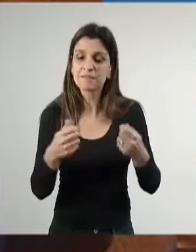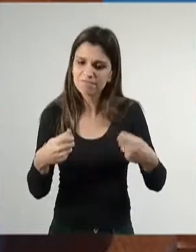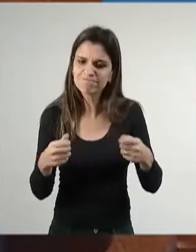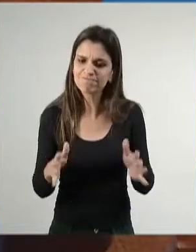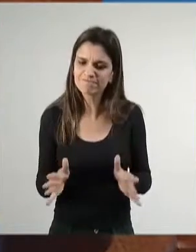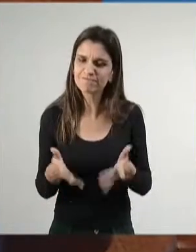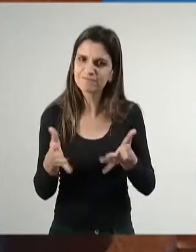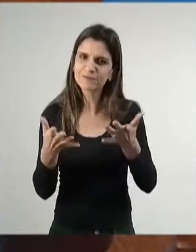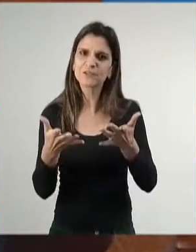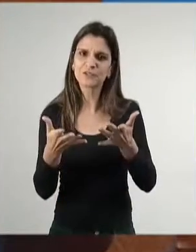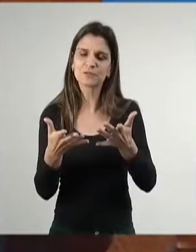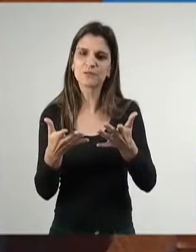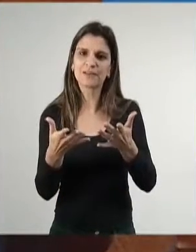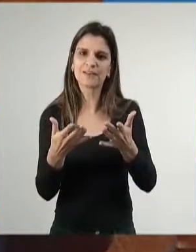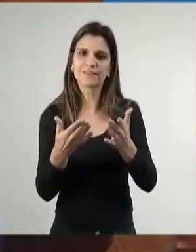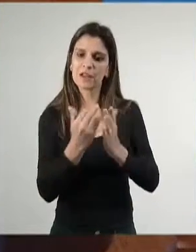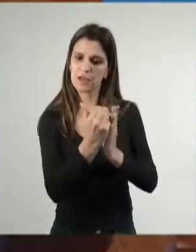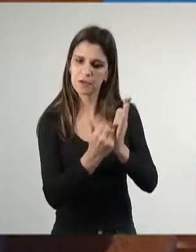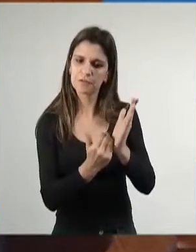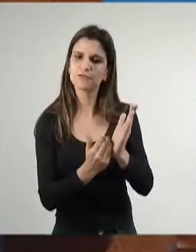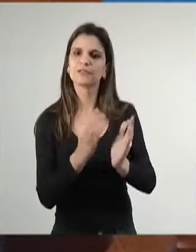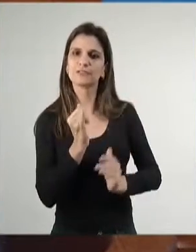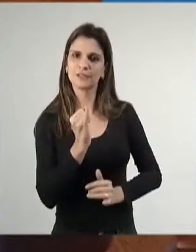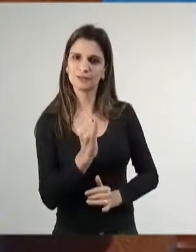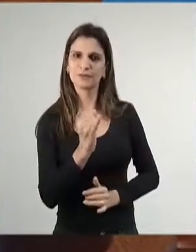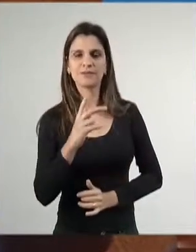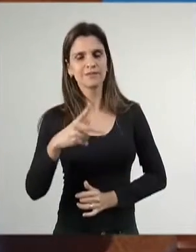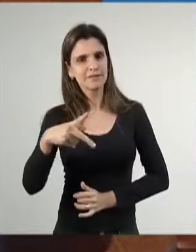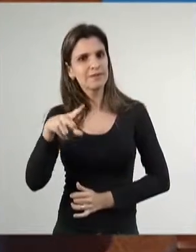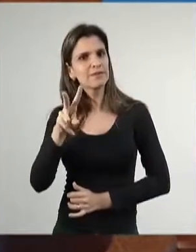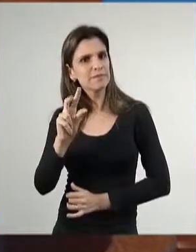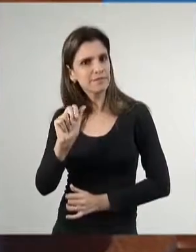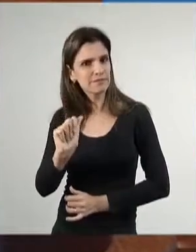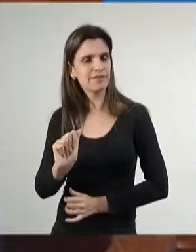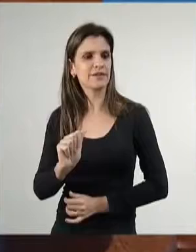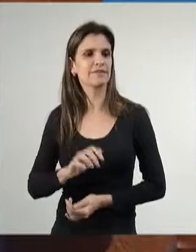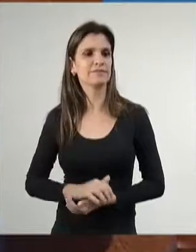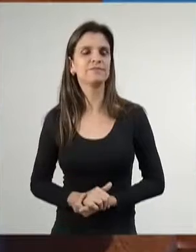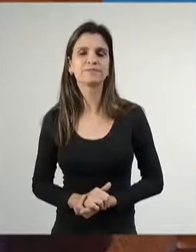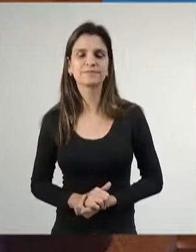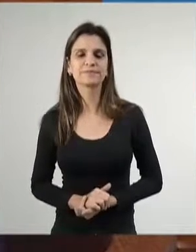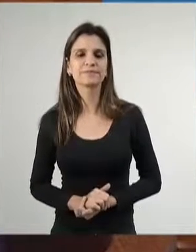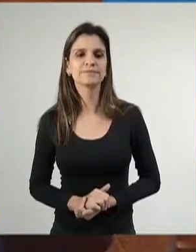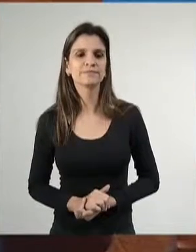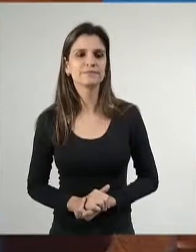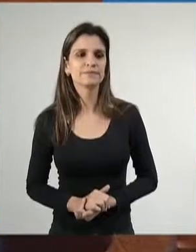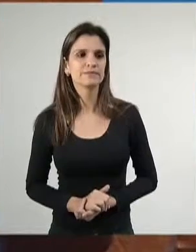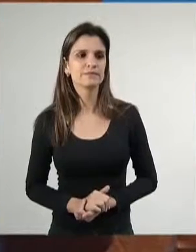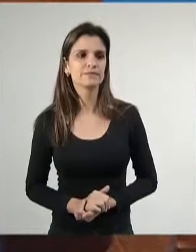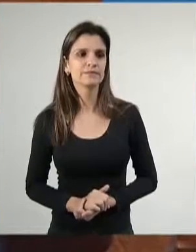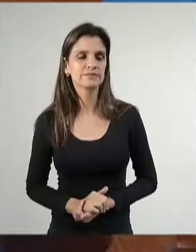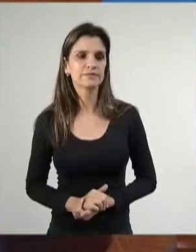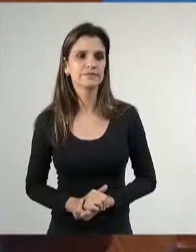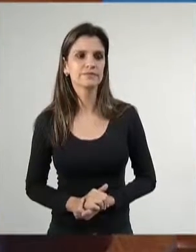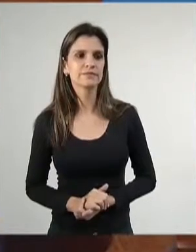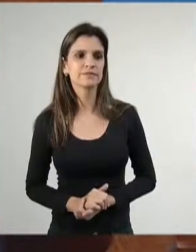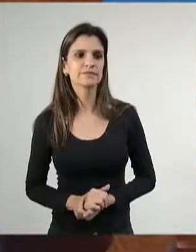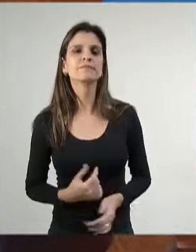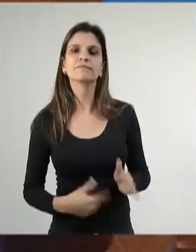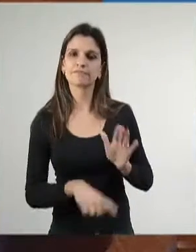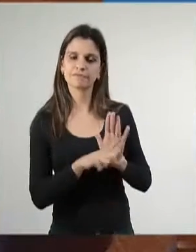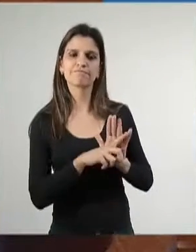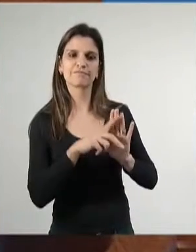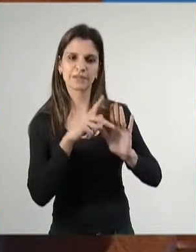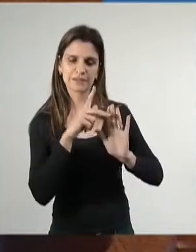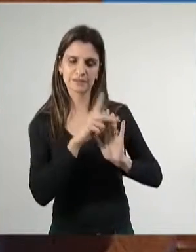cada vez mais estimulada por todos nós, especialmente por nós parlamentares estaduais. Então, esse projeto visa isso,